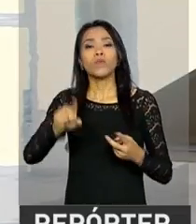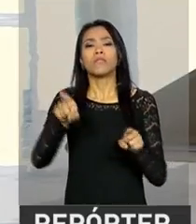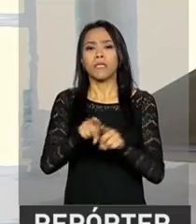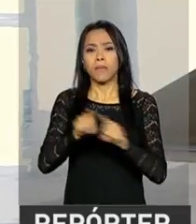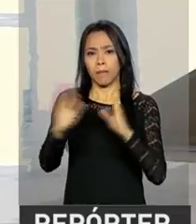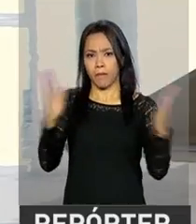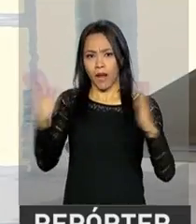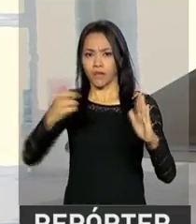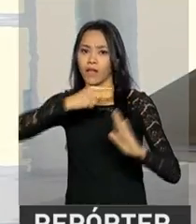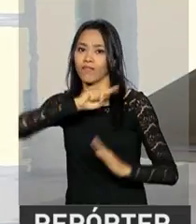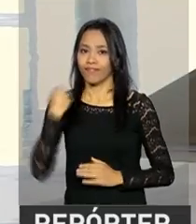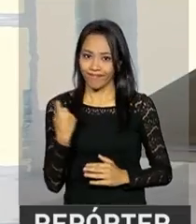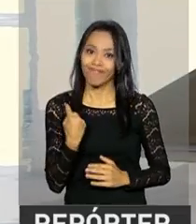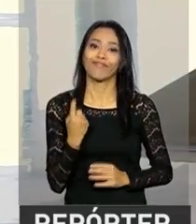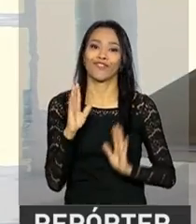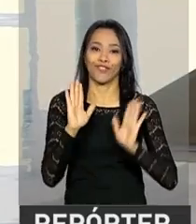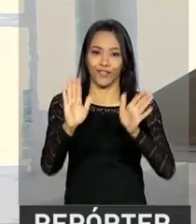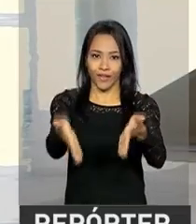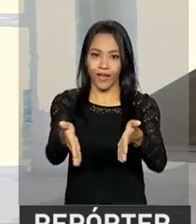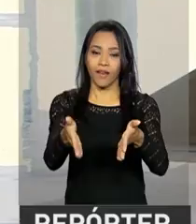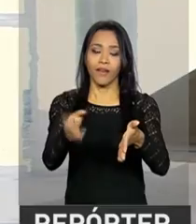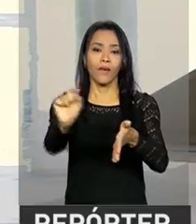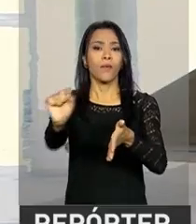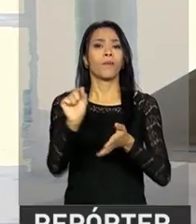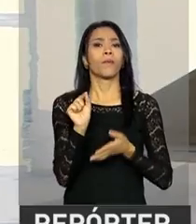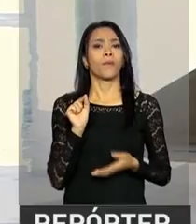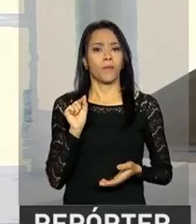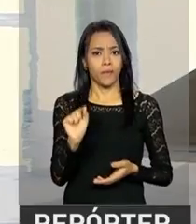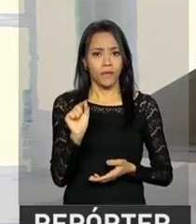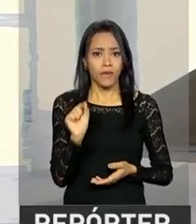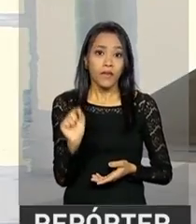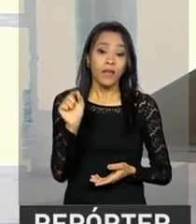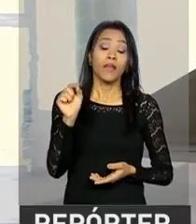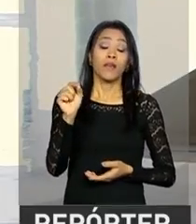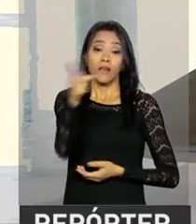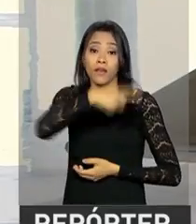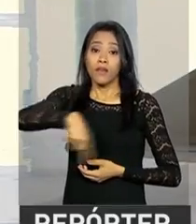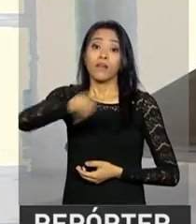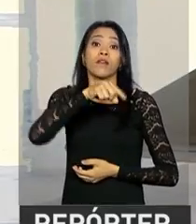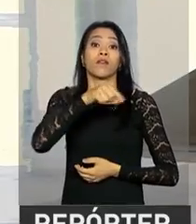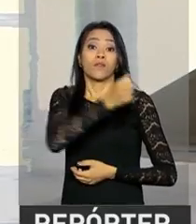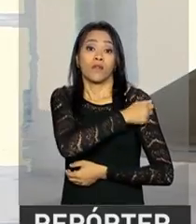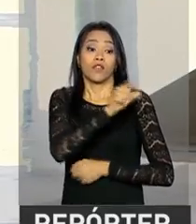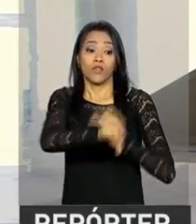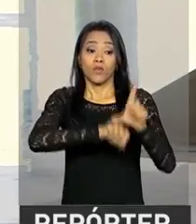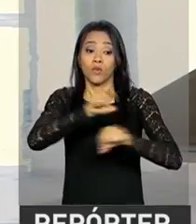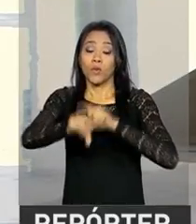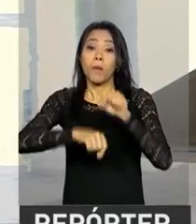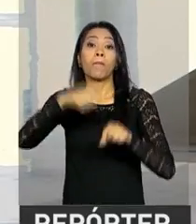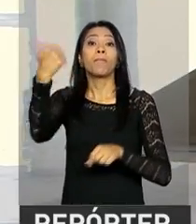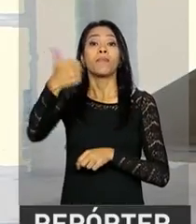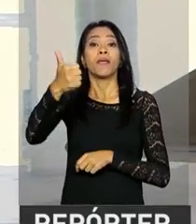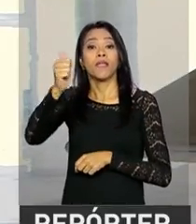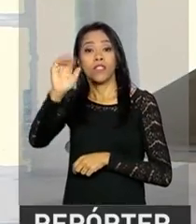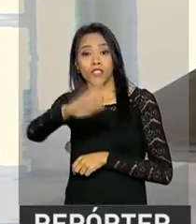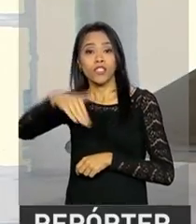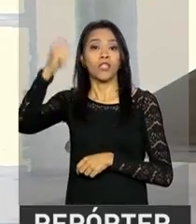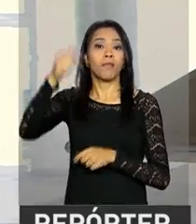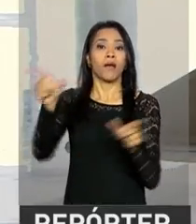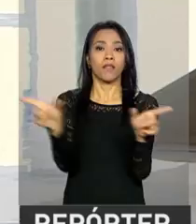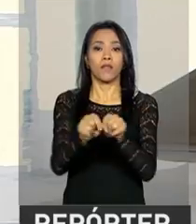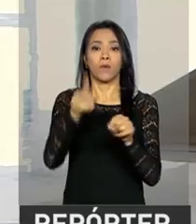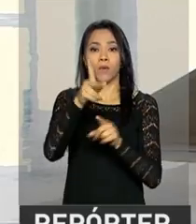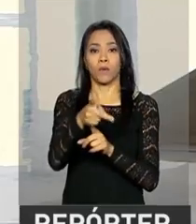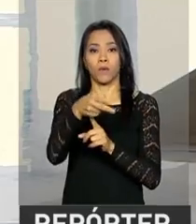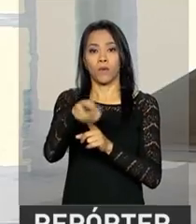viu Leandro é o prazo aí para a os estudantes PR os candidatos selecionados na primeira chamada do Pr un programa Universidade para